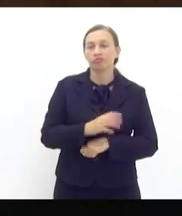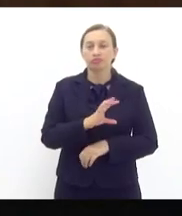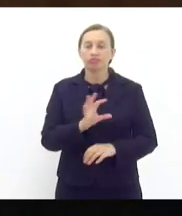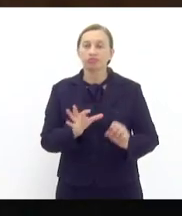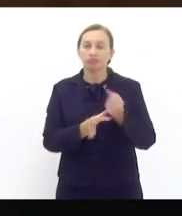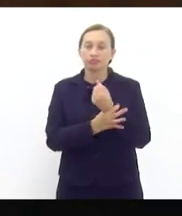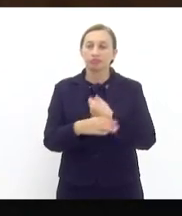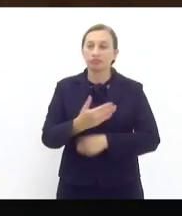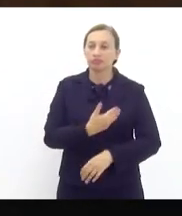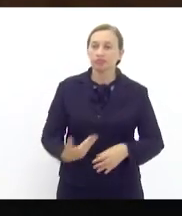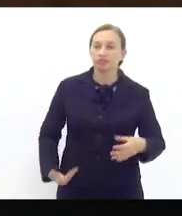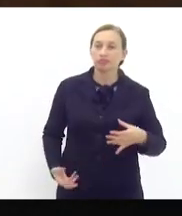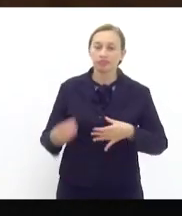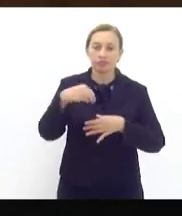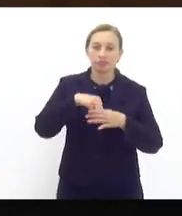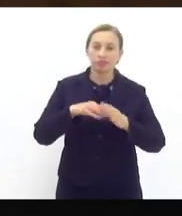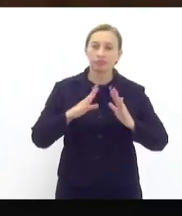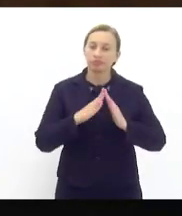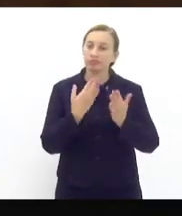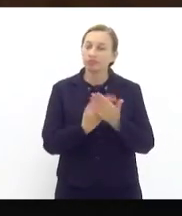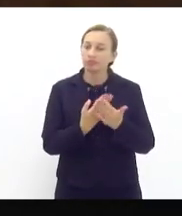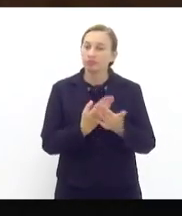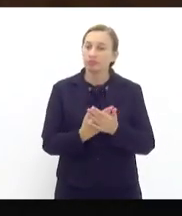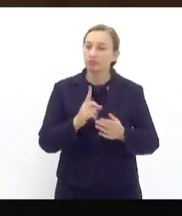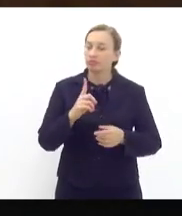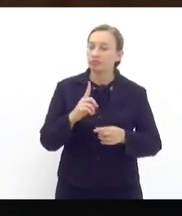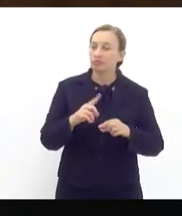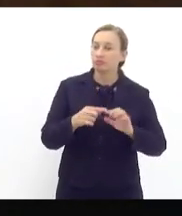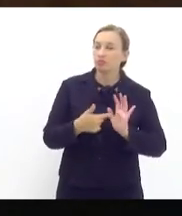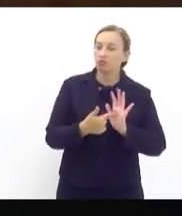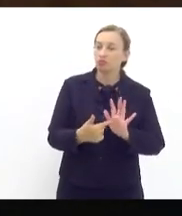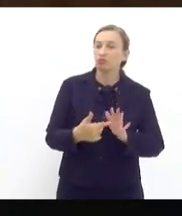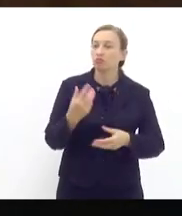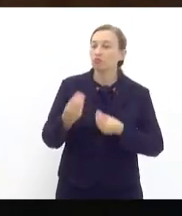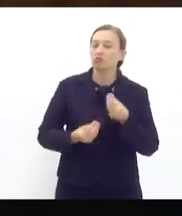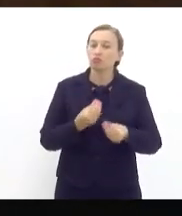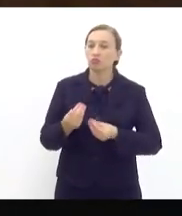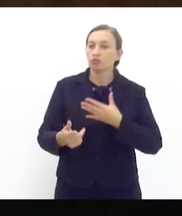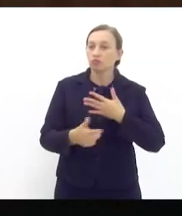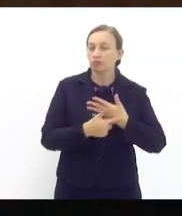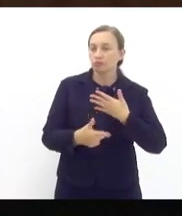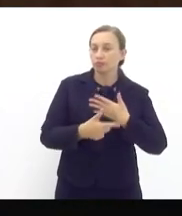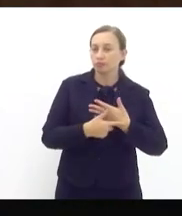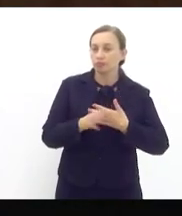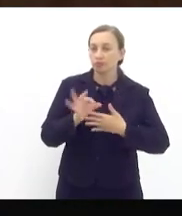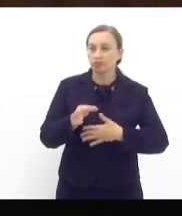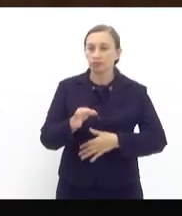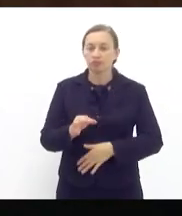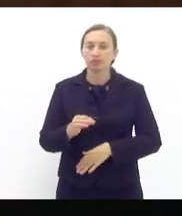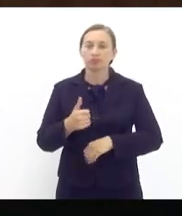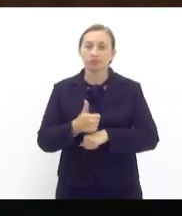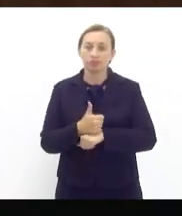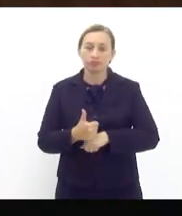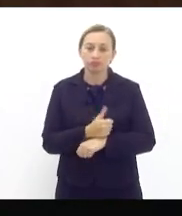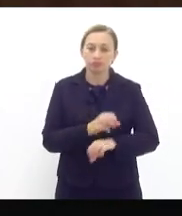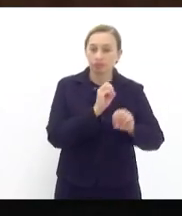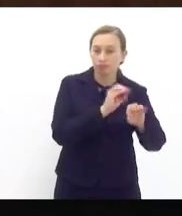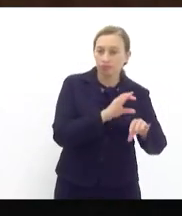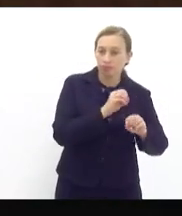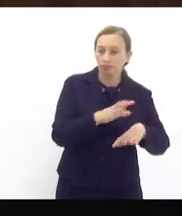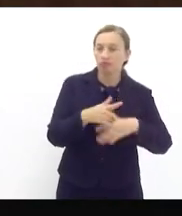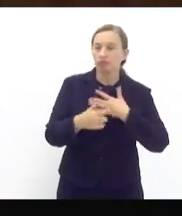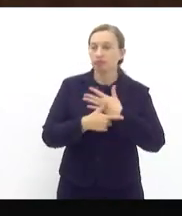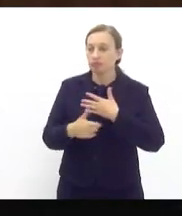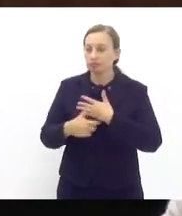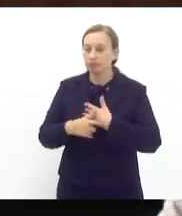discrimina com clareza como vai ser o desempenho das suas funções e qual é o papel dos profissionais de educação da direção